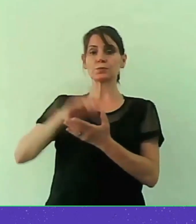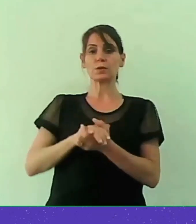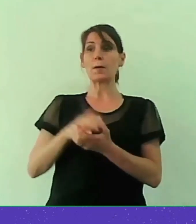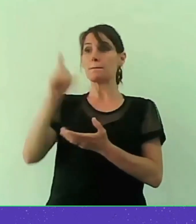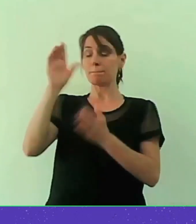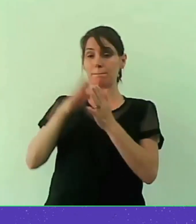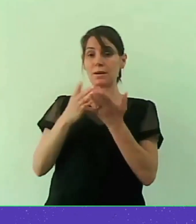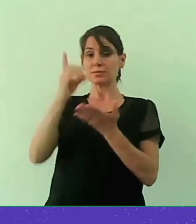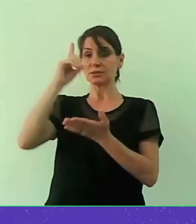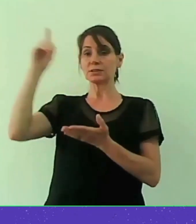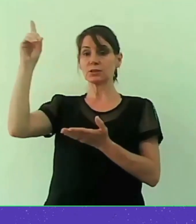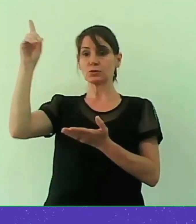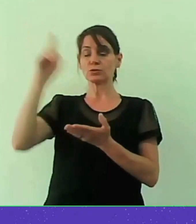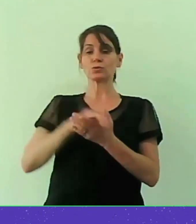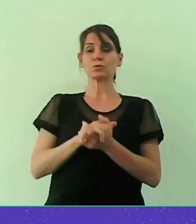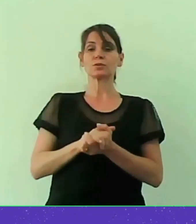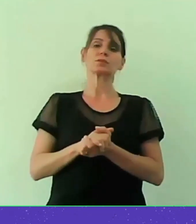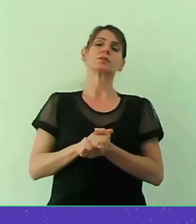João 5,